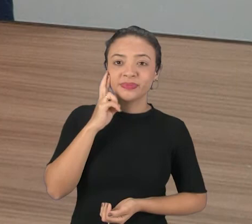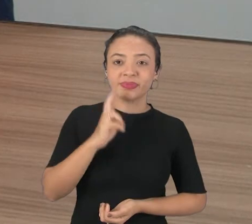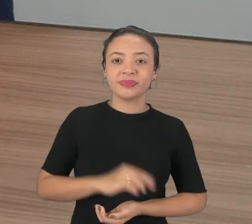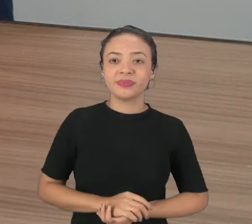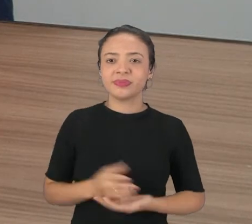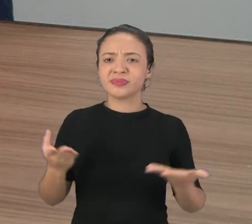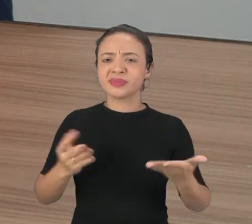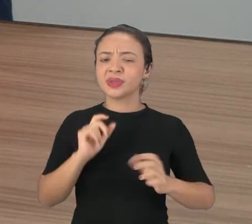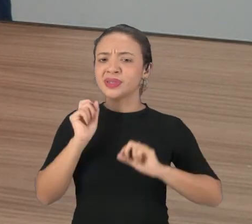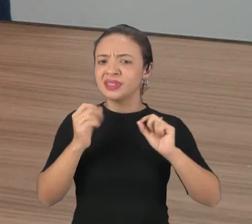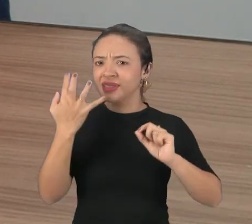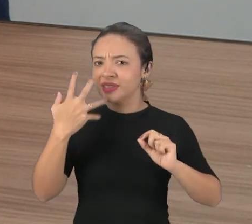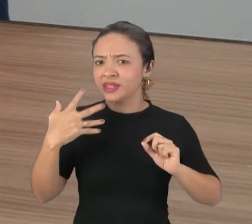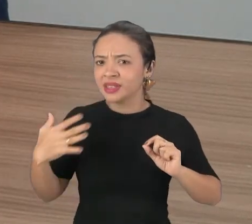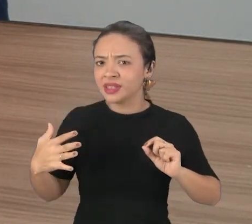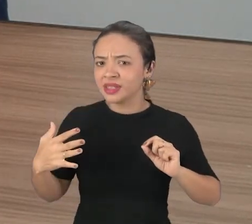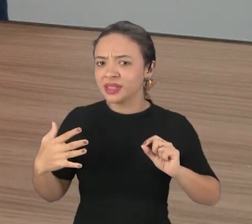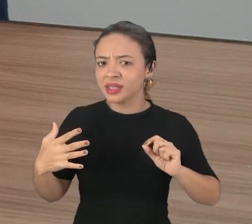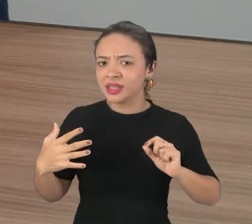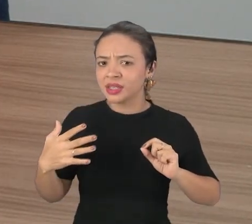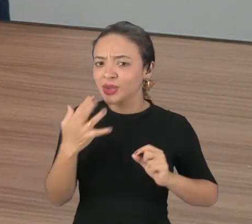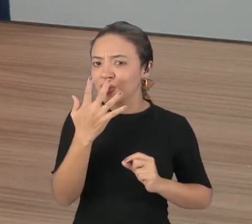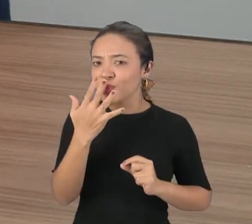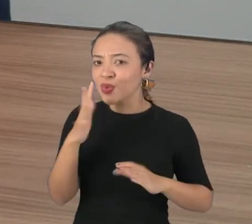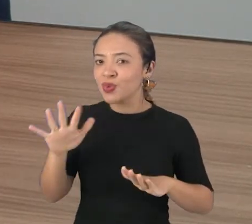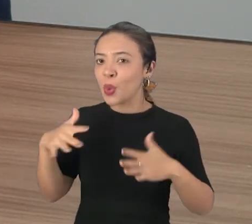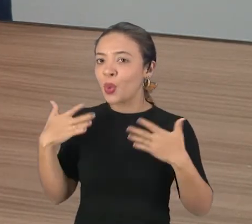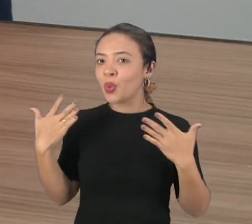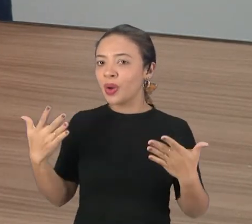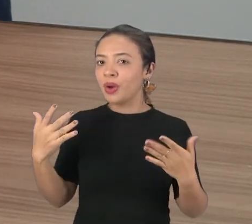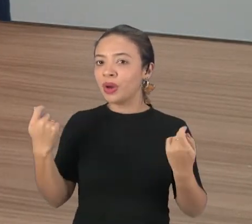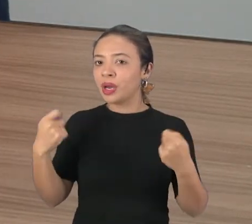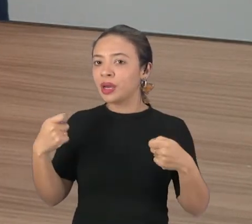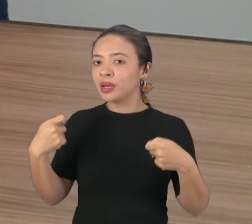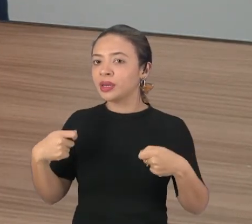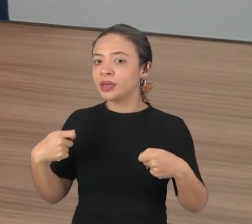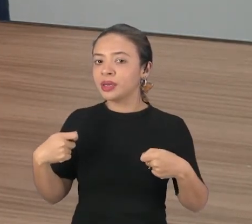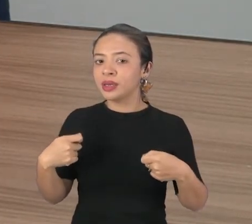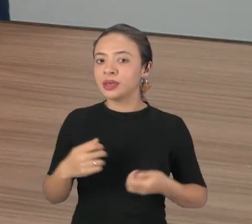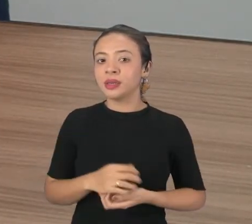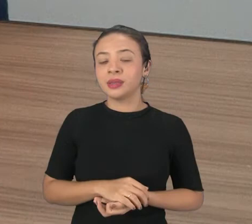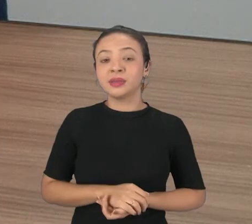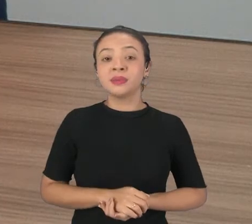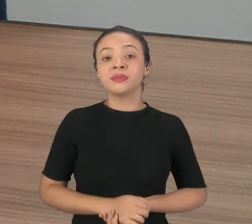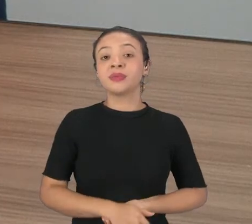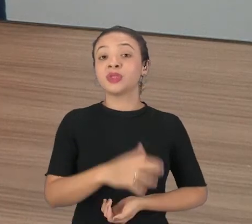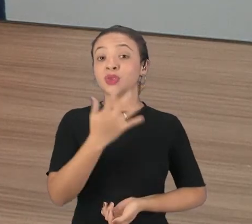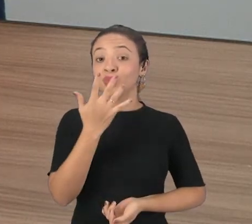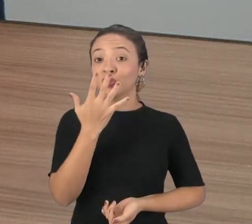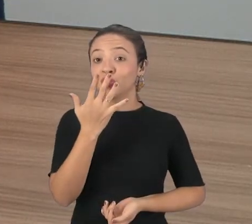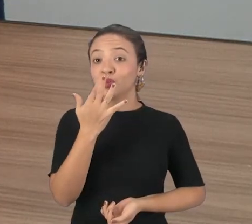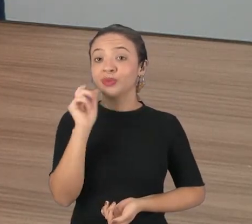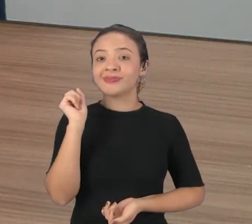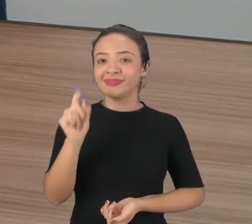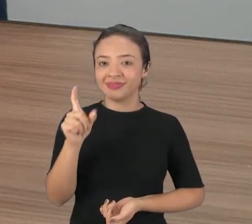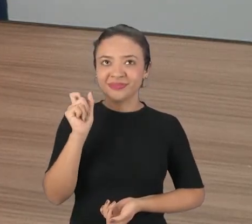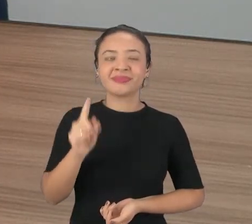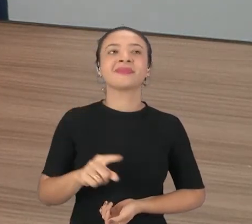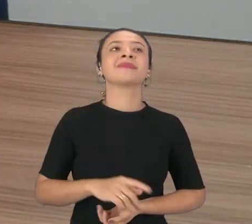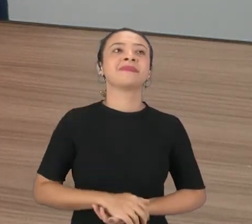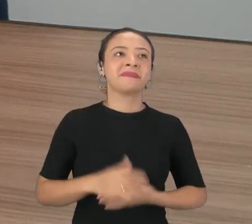e agora crianças qual será a próxima cor que deve vir deve vir a cor